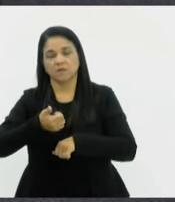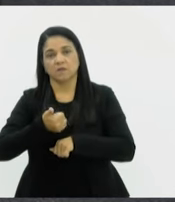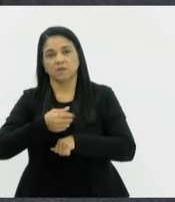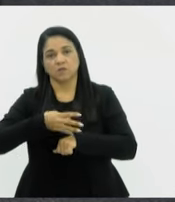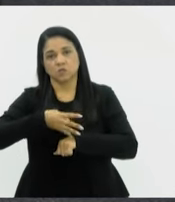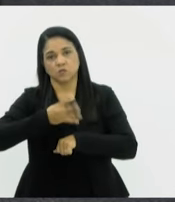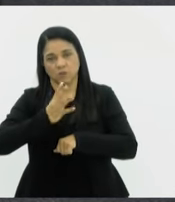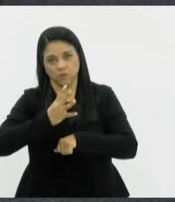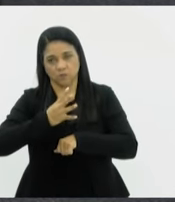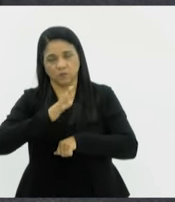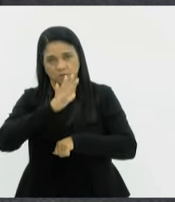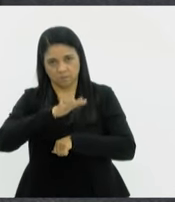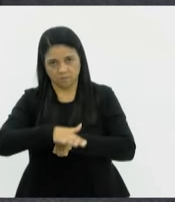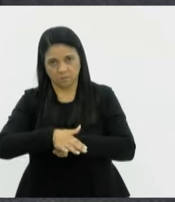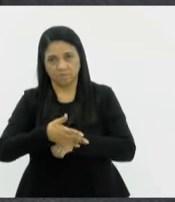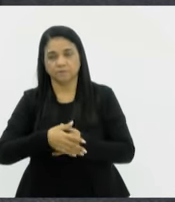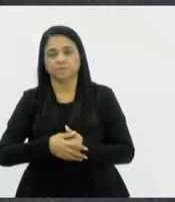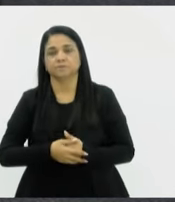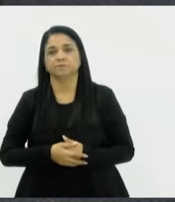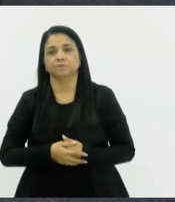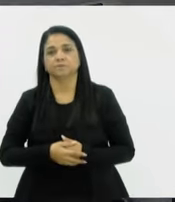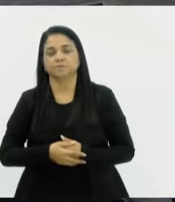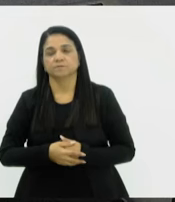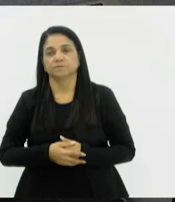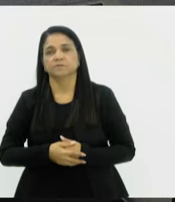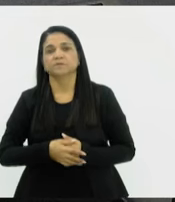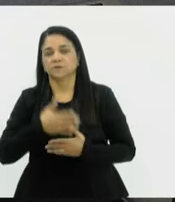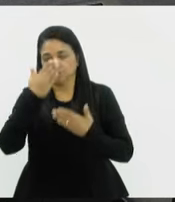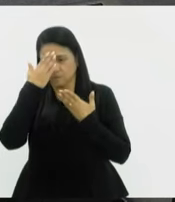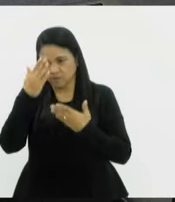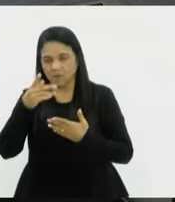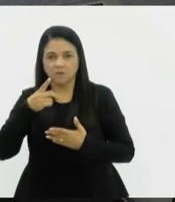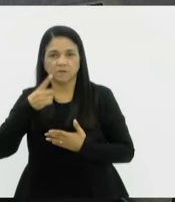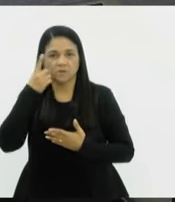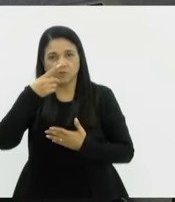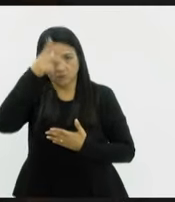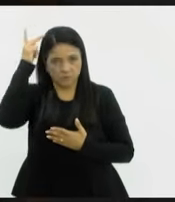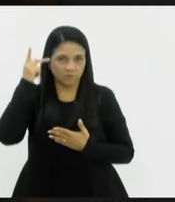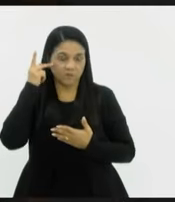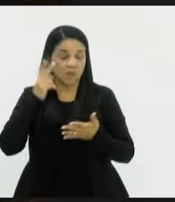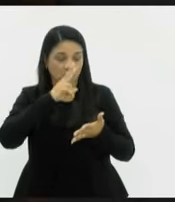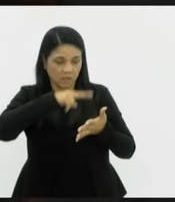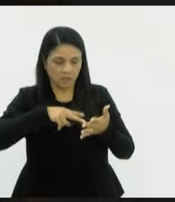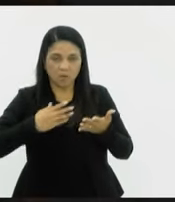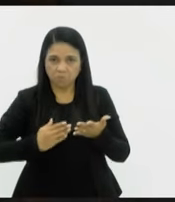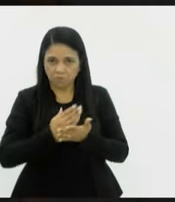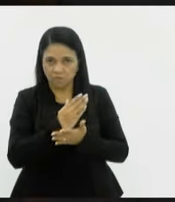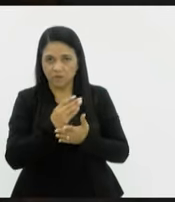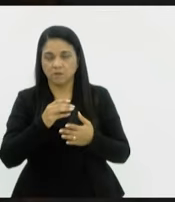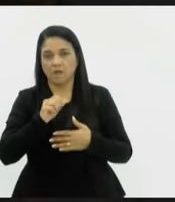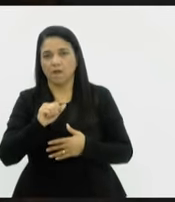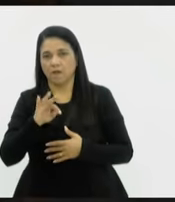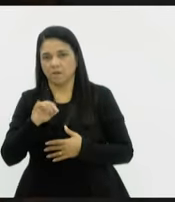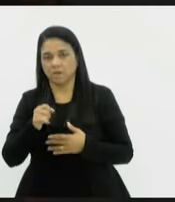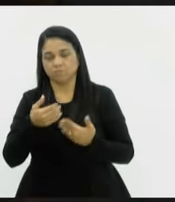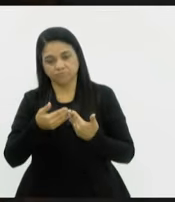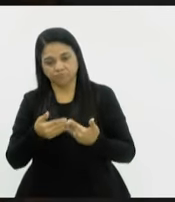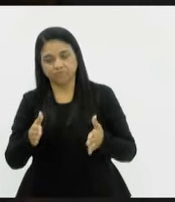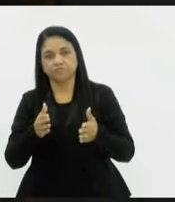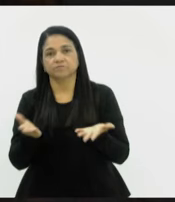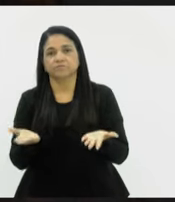16 horas. Obrigado, deputado Luiz Paulo. Lida e aprovada a ata, passa-se ao expediente